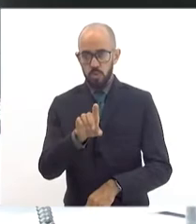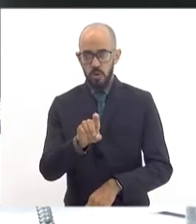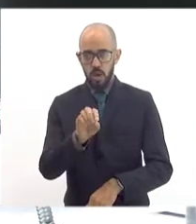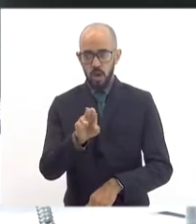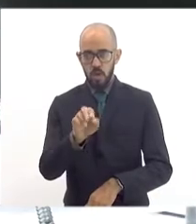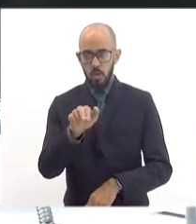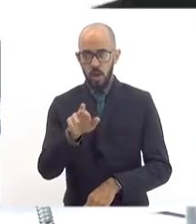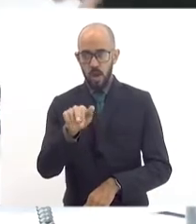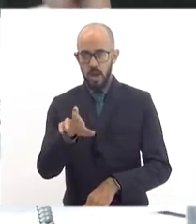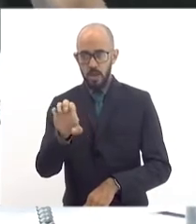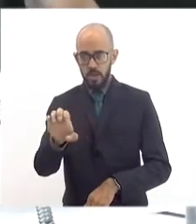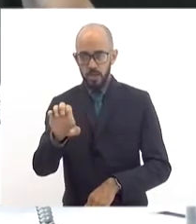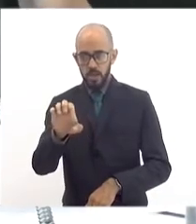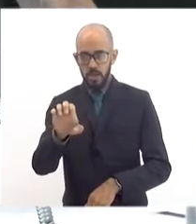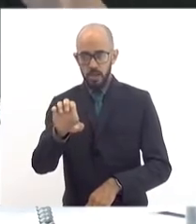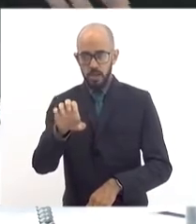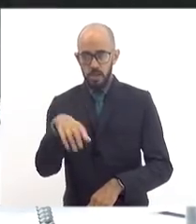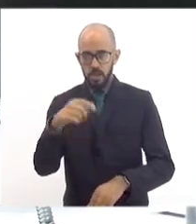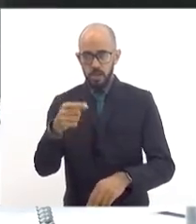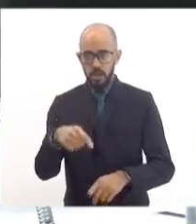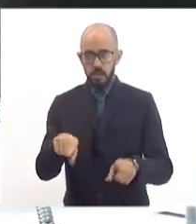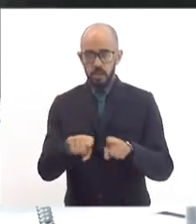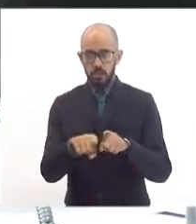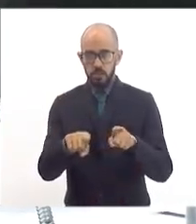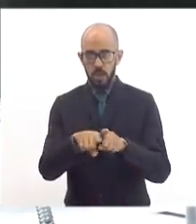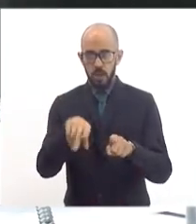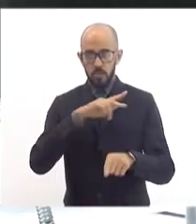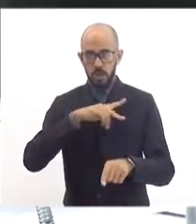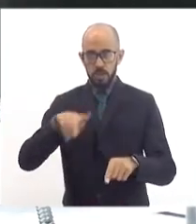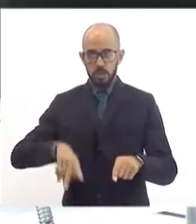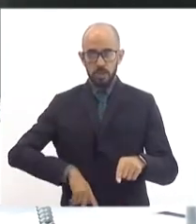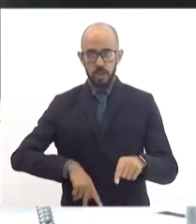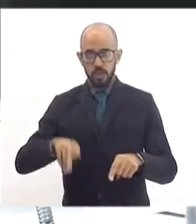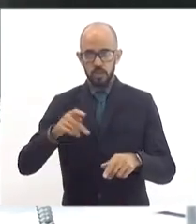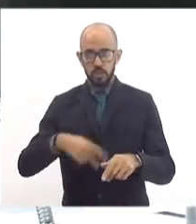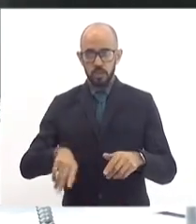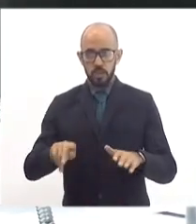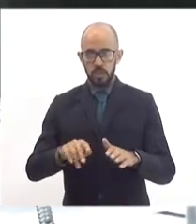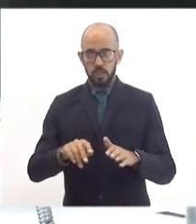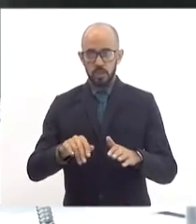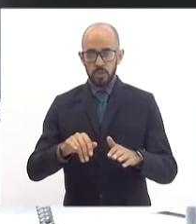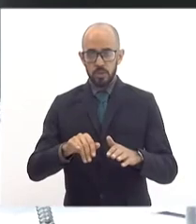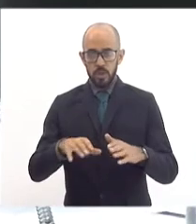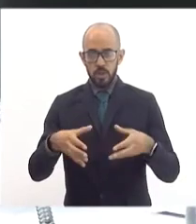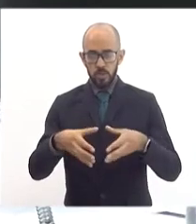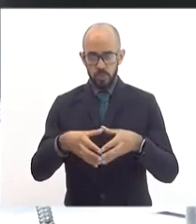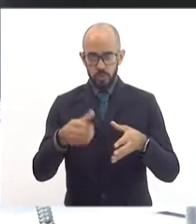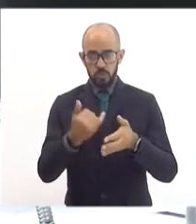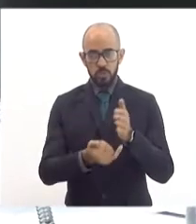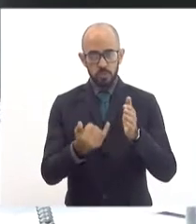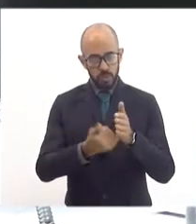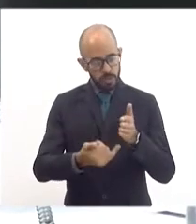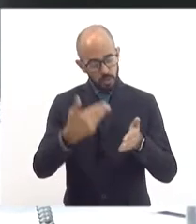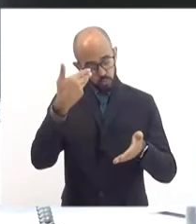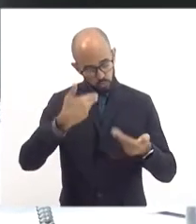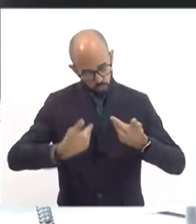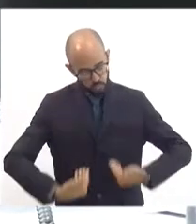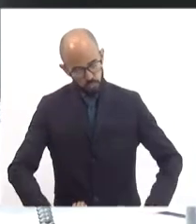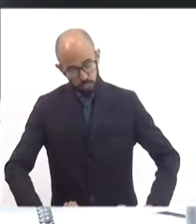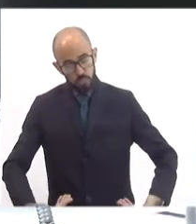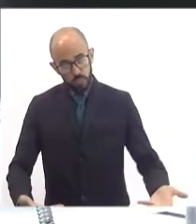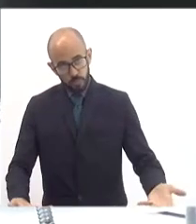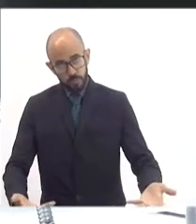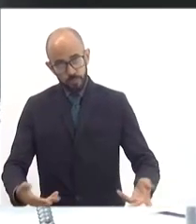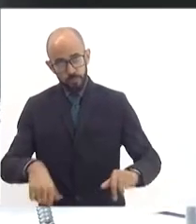a presença do presidente da Comissão de Tributação, que é esse que vos fala, e com